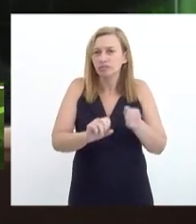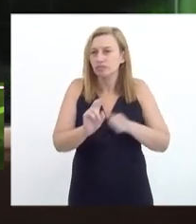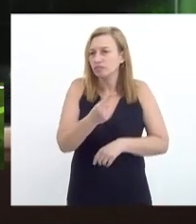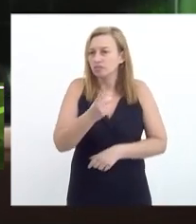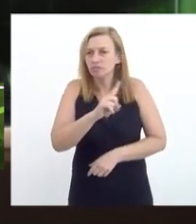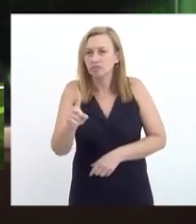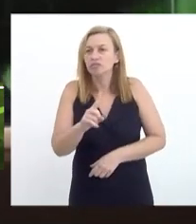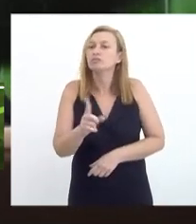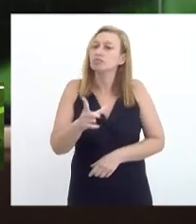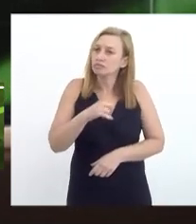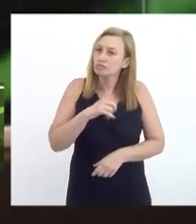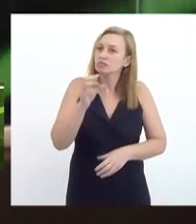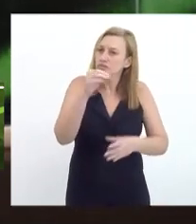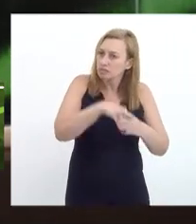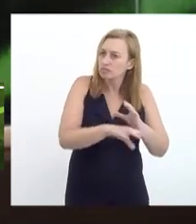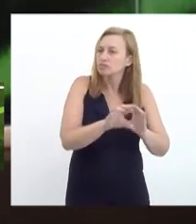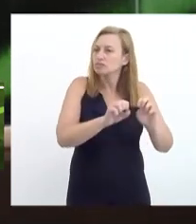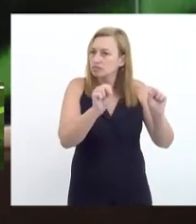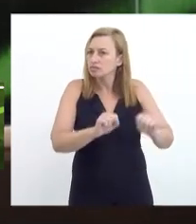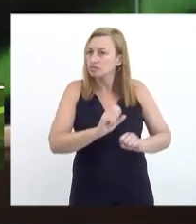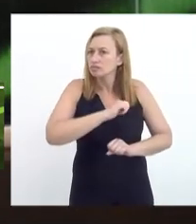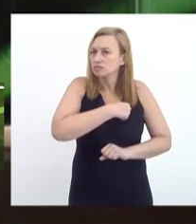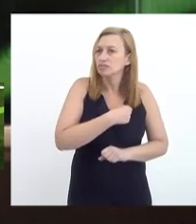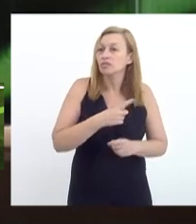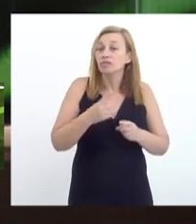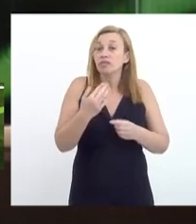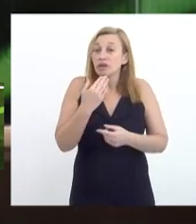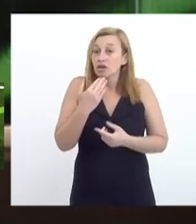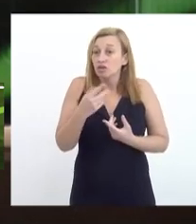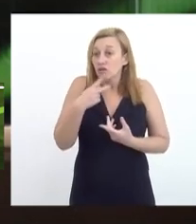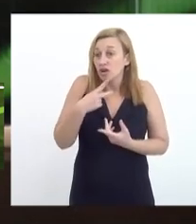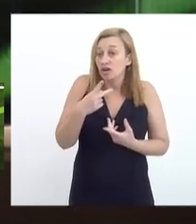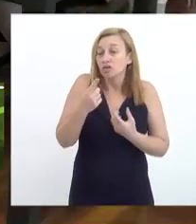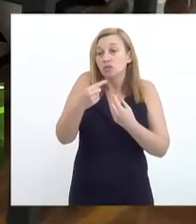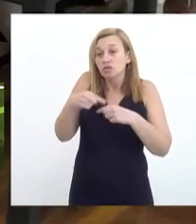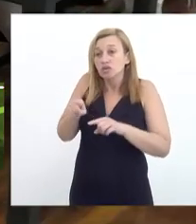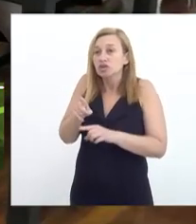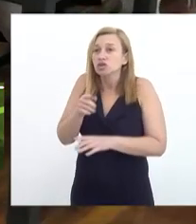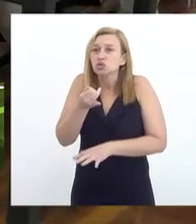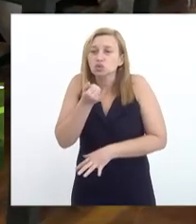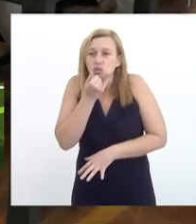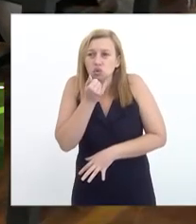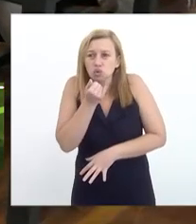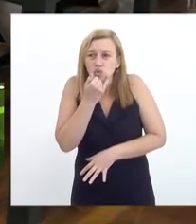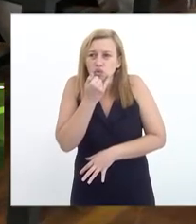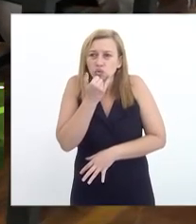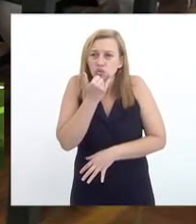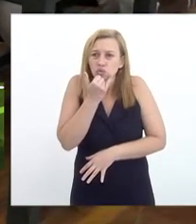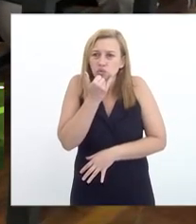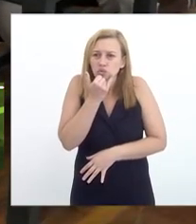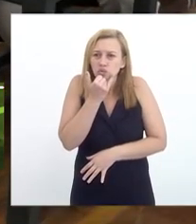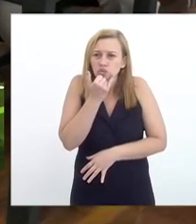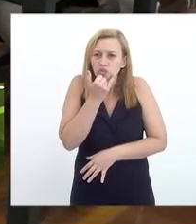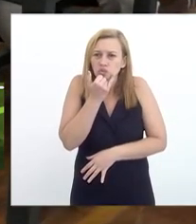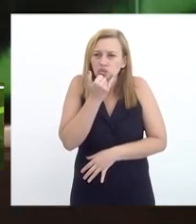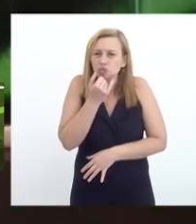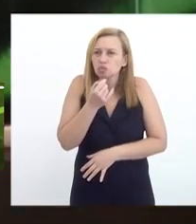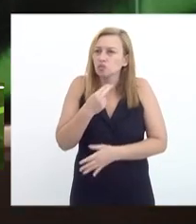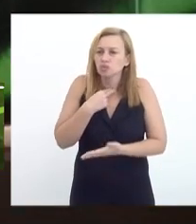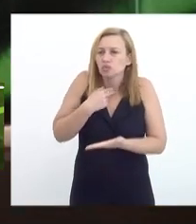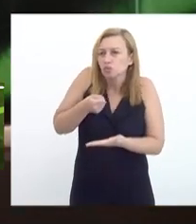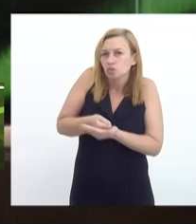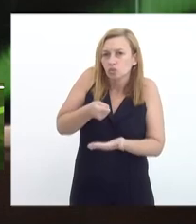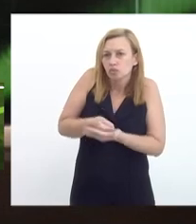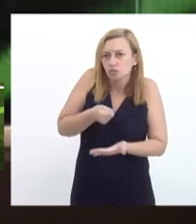No regime Ele já disse Mas o que eu estou Ponderando é o contrário Presidente Desculpa Uma obrigação Nós não podemos Obrigar o